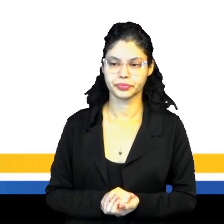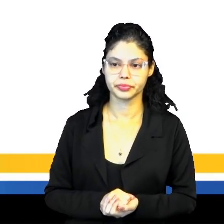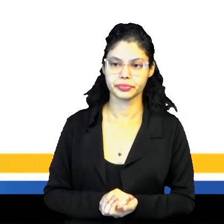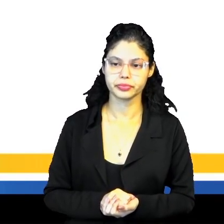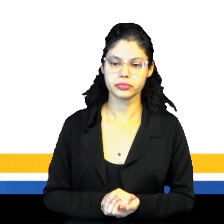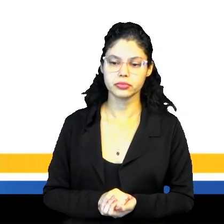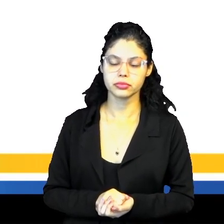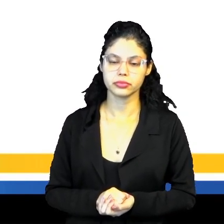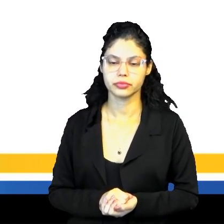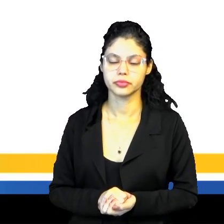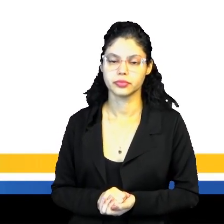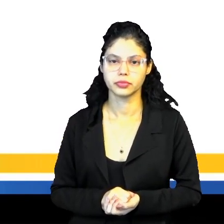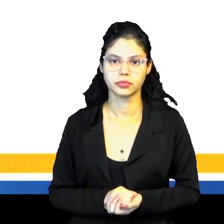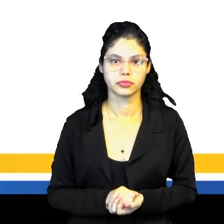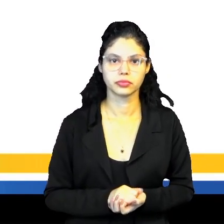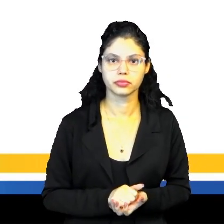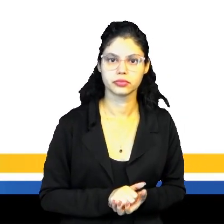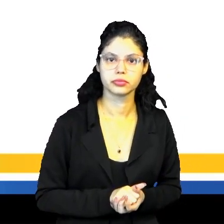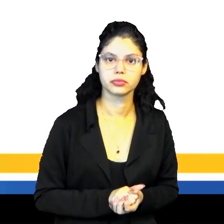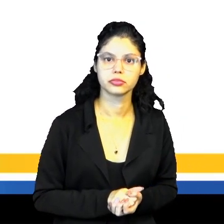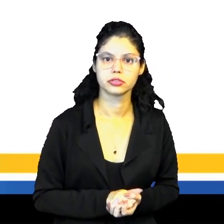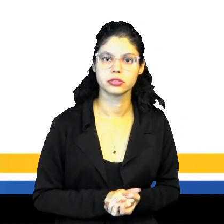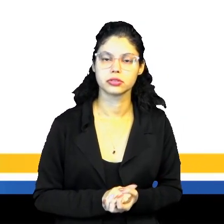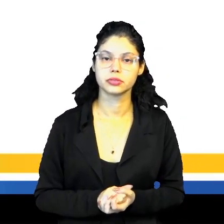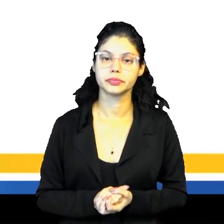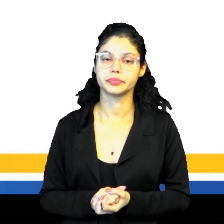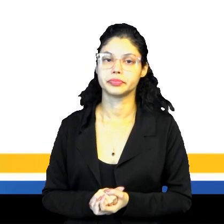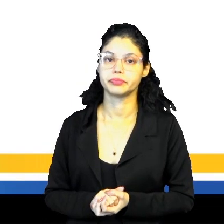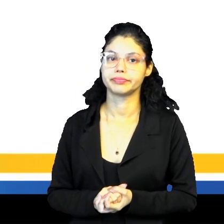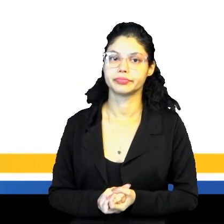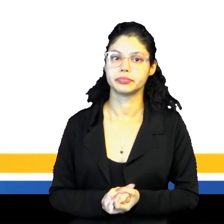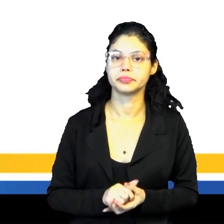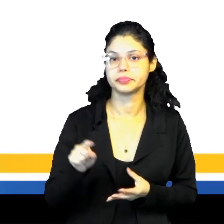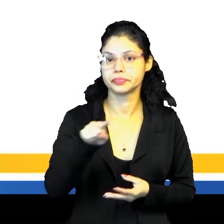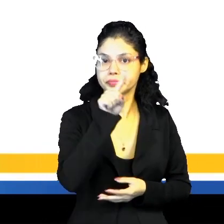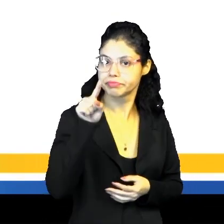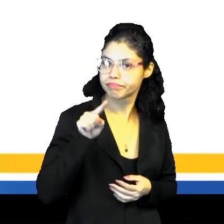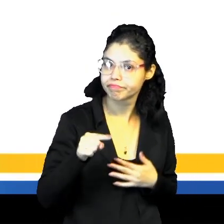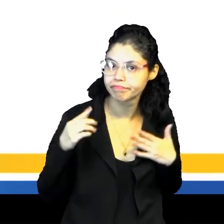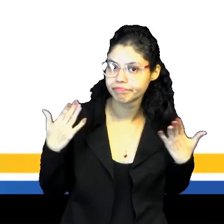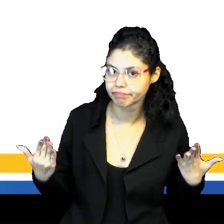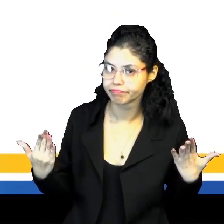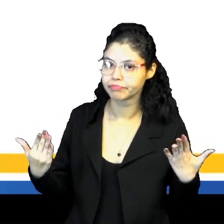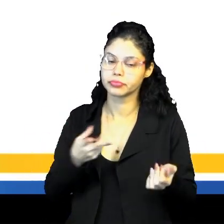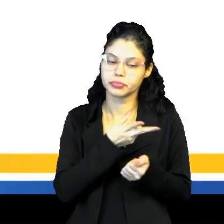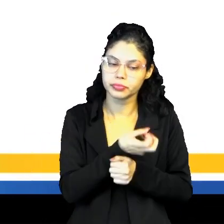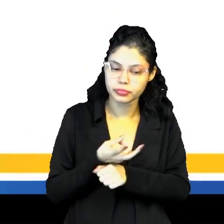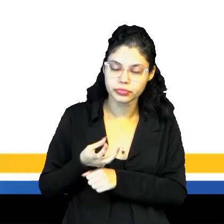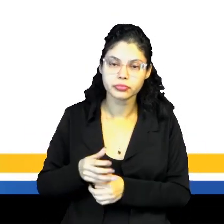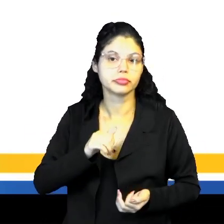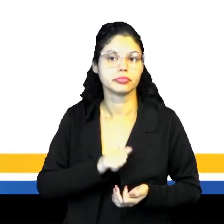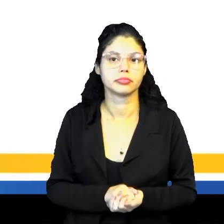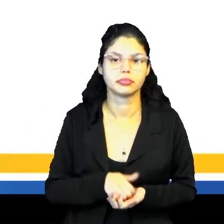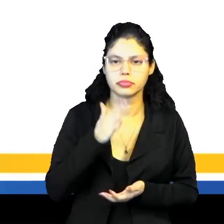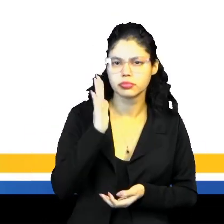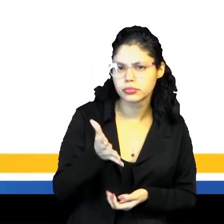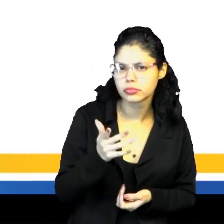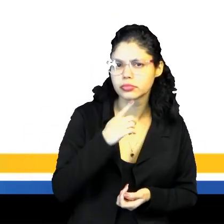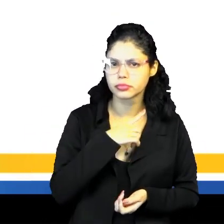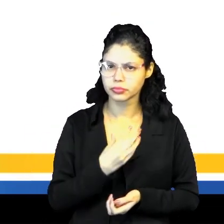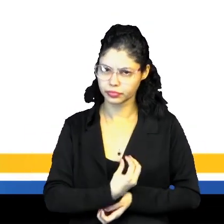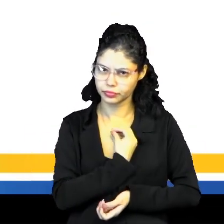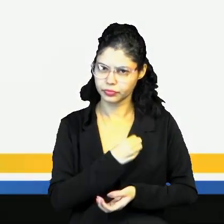pessoas, até os dias de hoje. Ou seja, essa questão, pessoal, a exploração do espaço é aquela velha pergunta: será que há